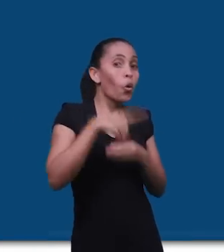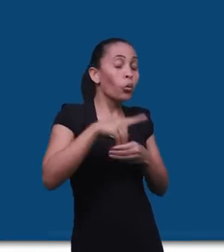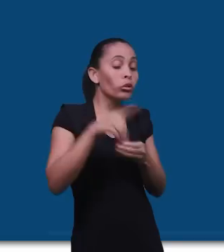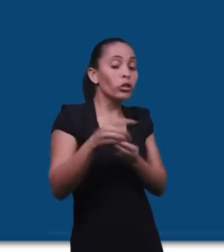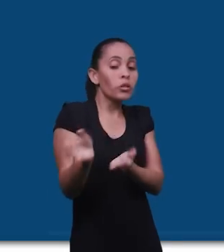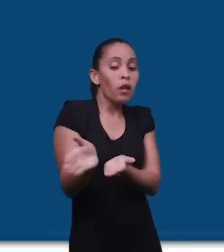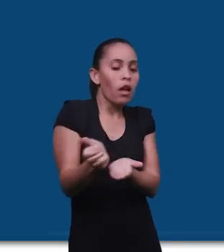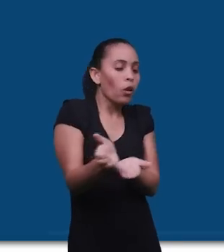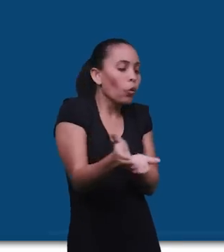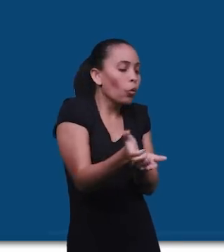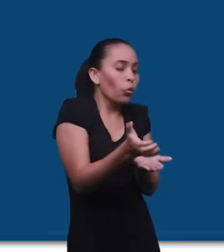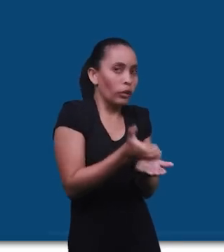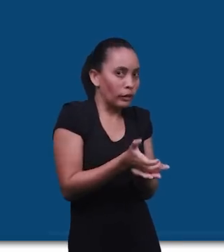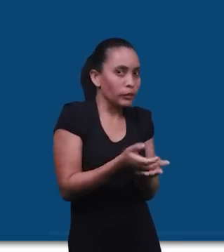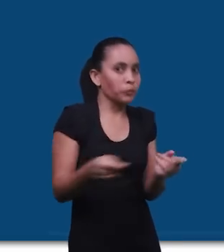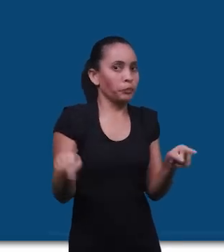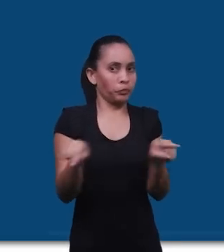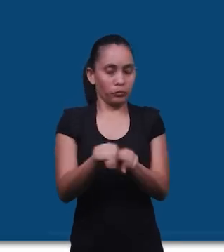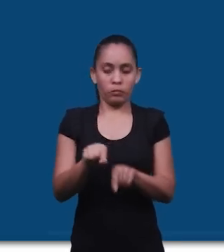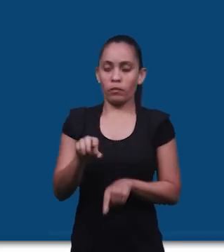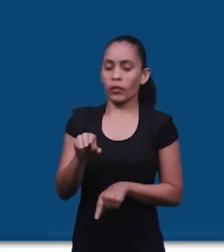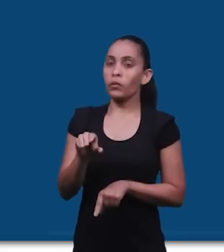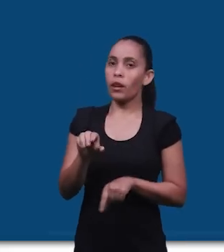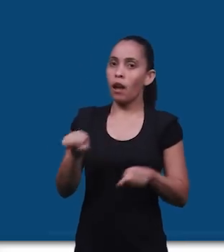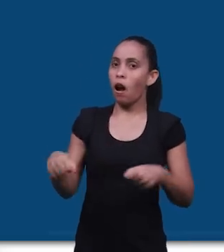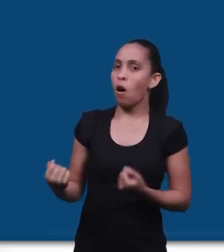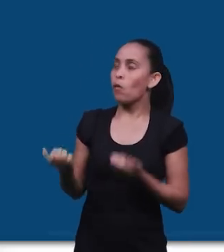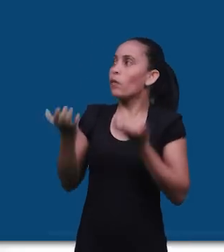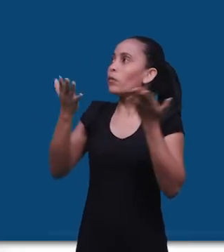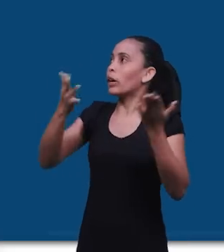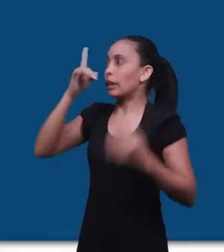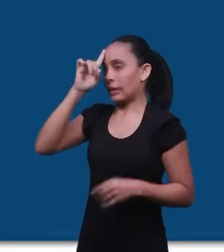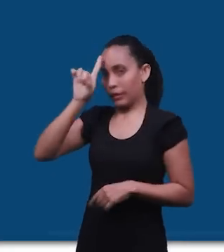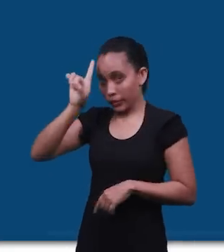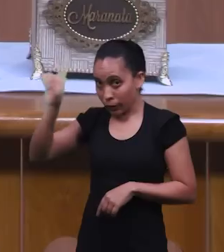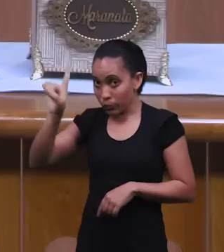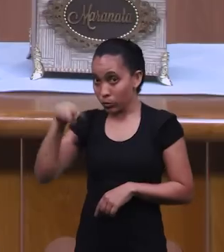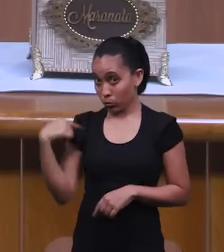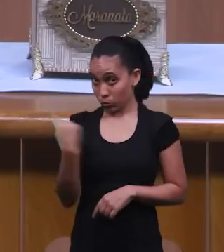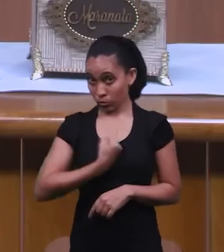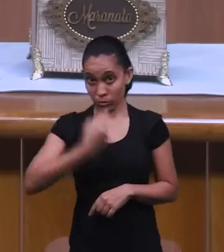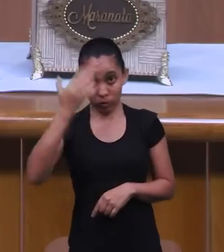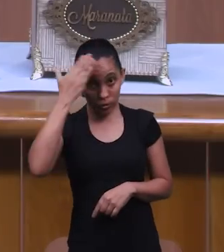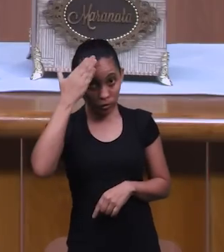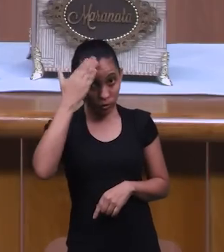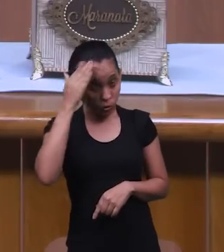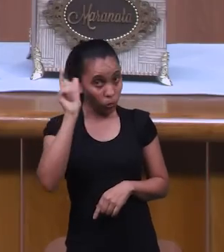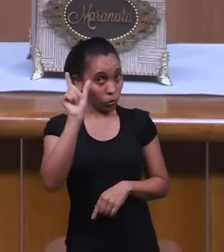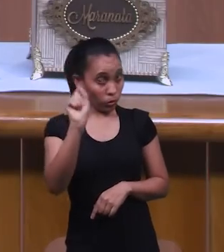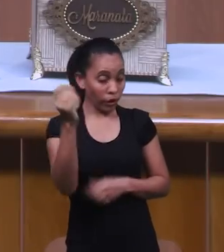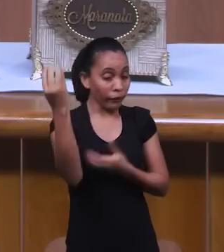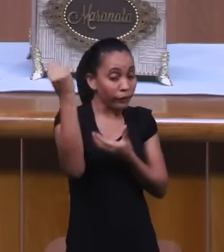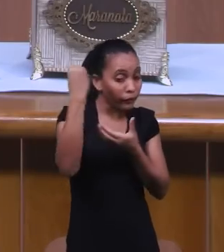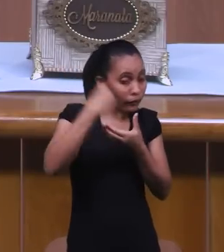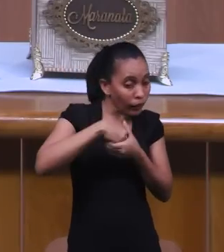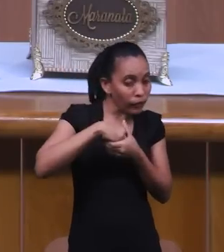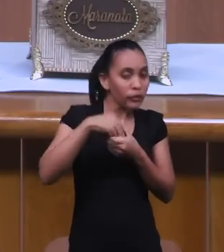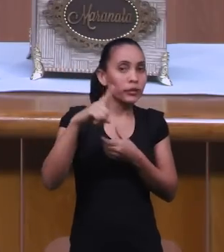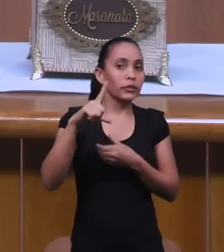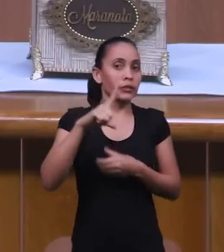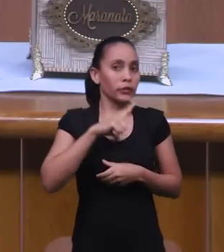nós entendermos aqui o que é a oferta a Deus, nós vamos entender que está dentro